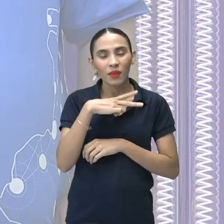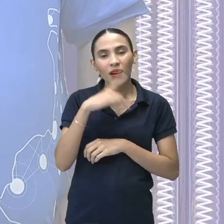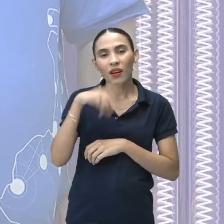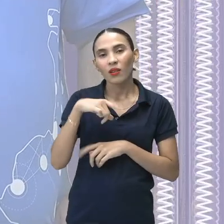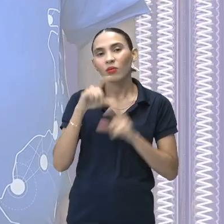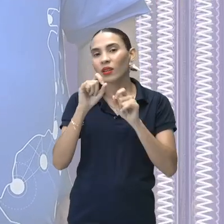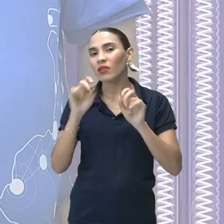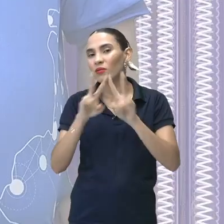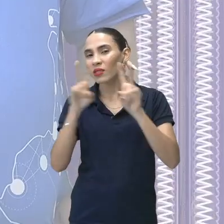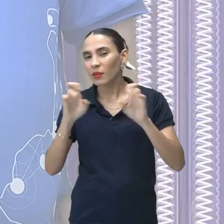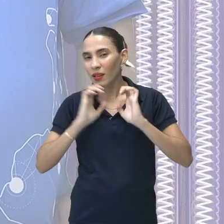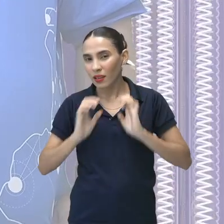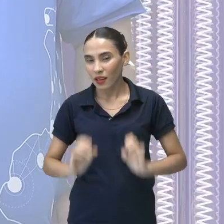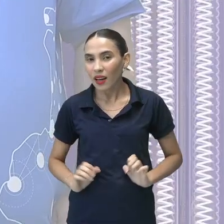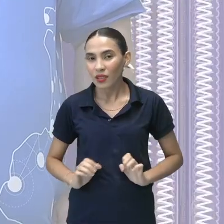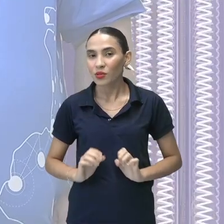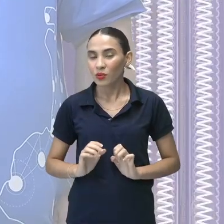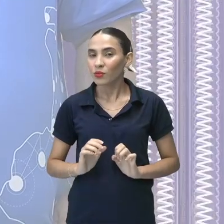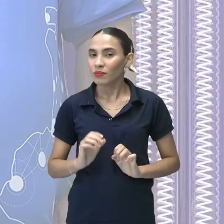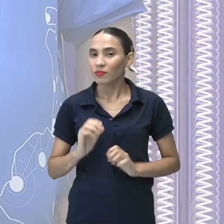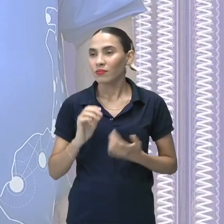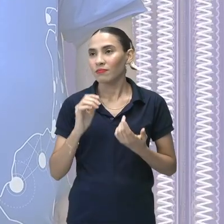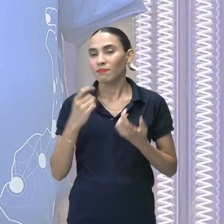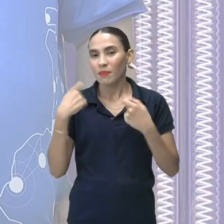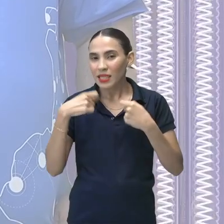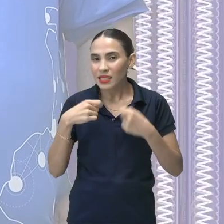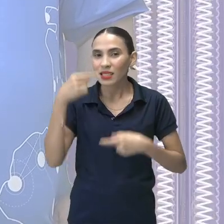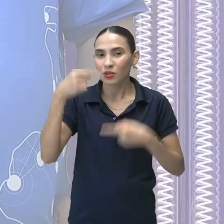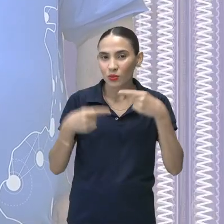nossas comunidades?